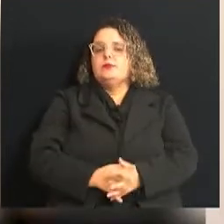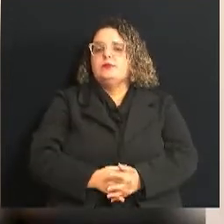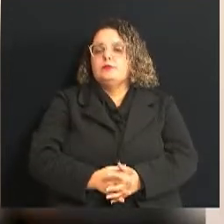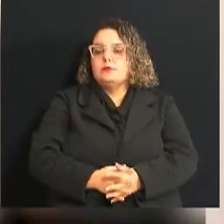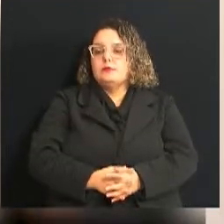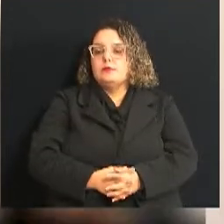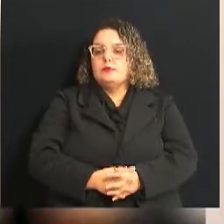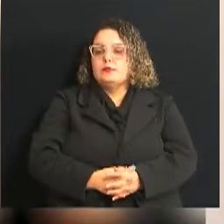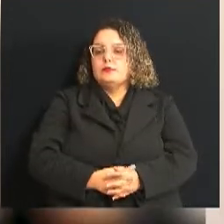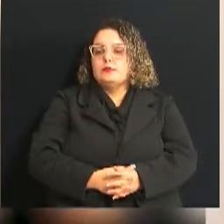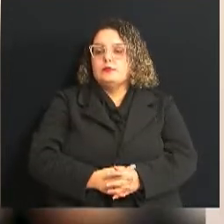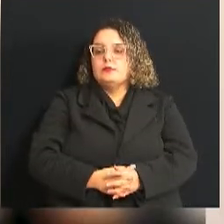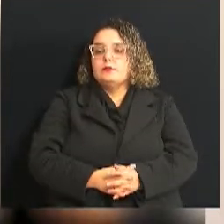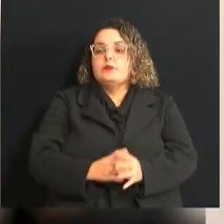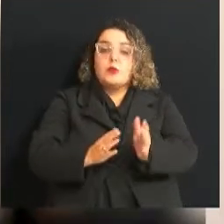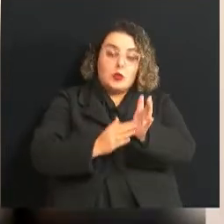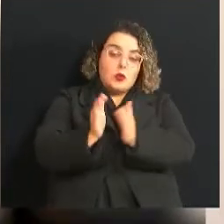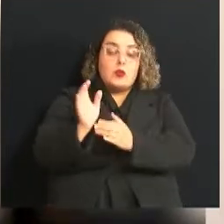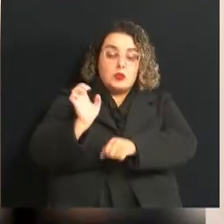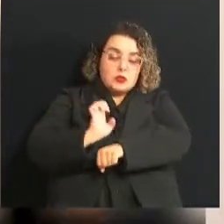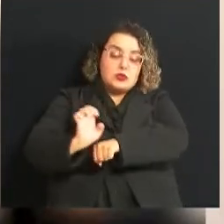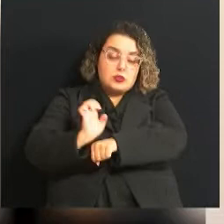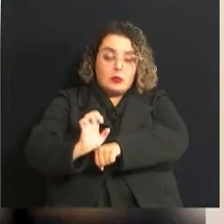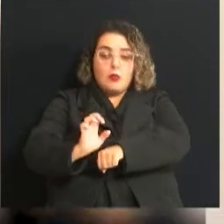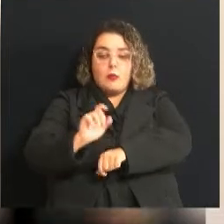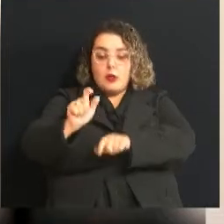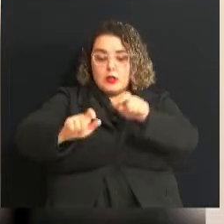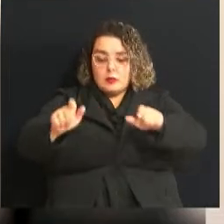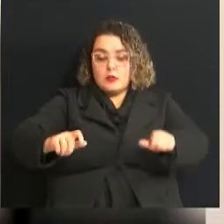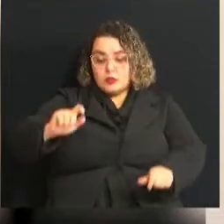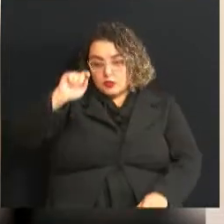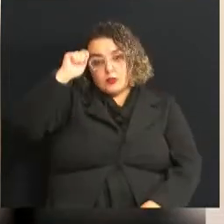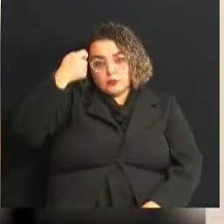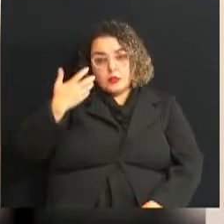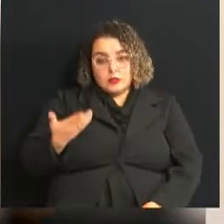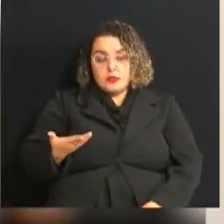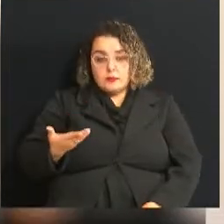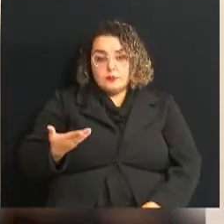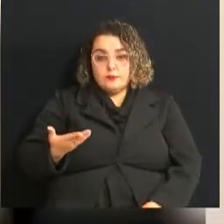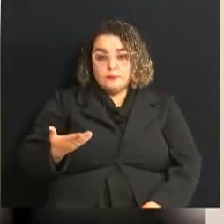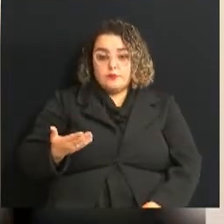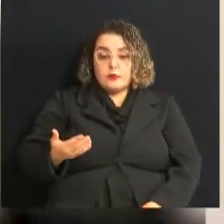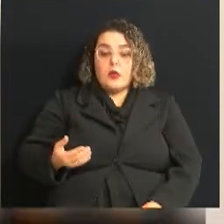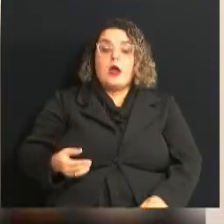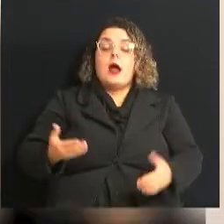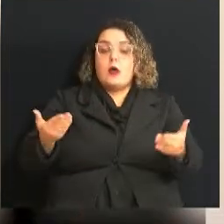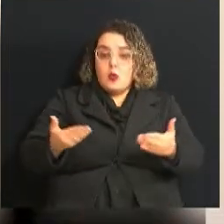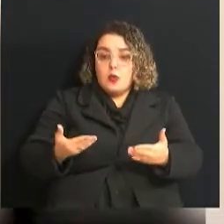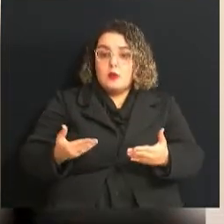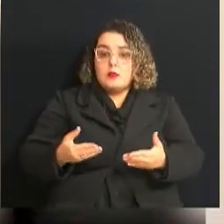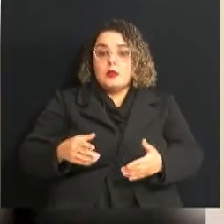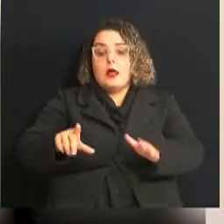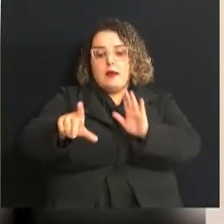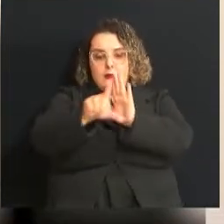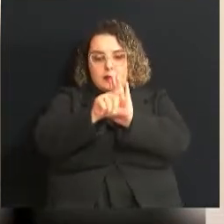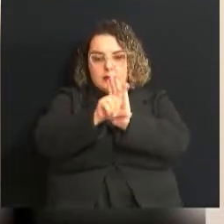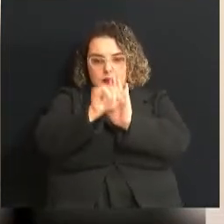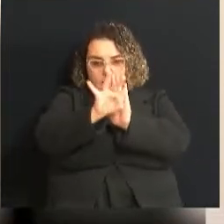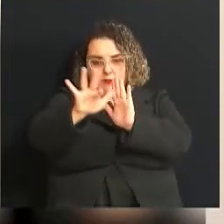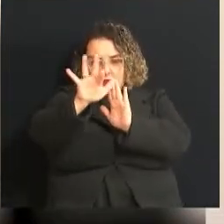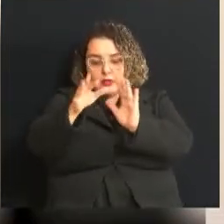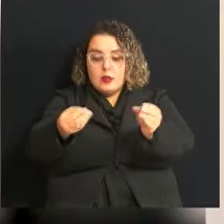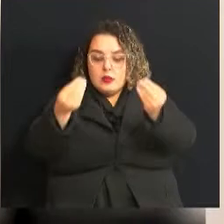no concurso de estágio para os negros. Então a gente está trazendo para o nível do município também essa